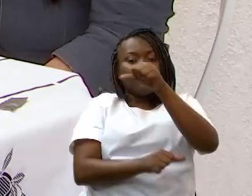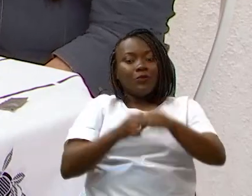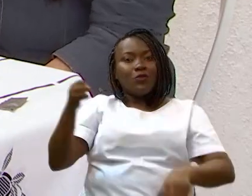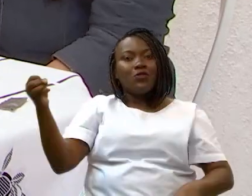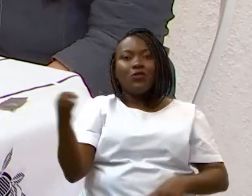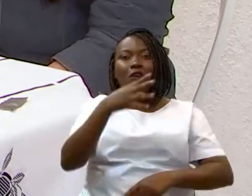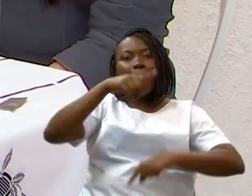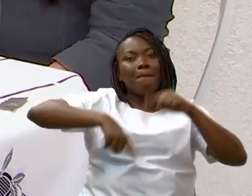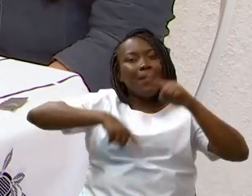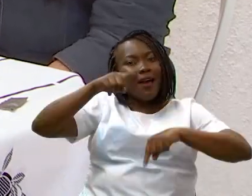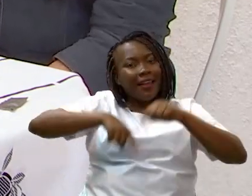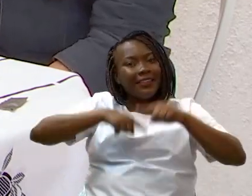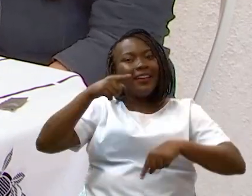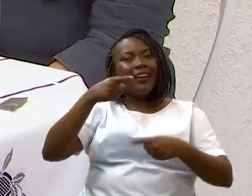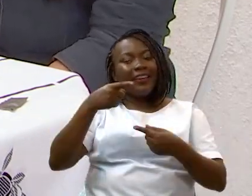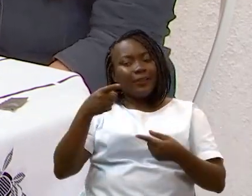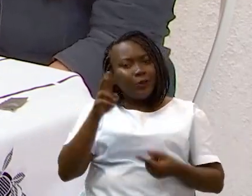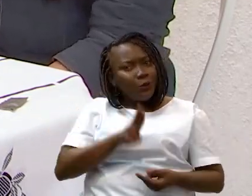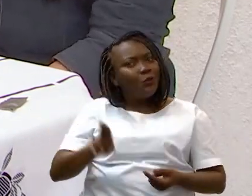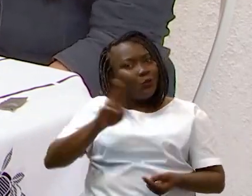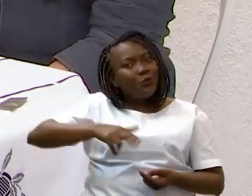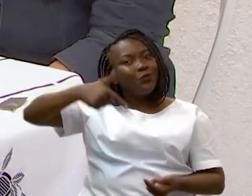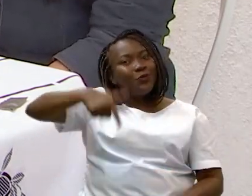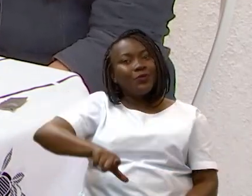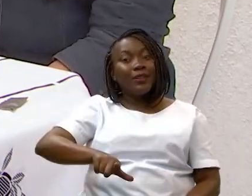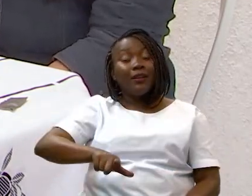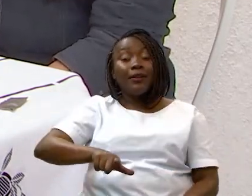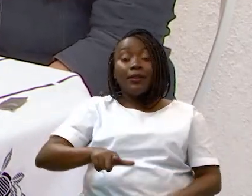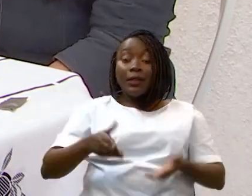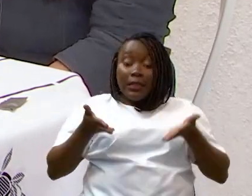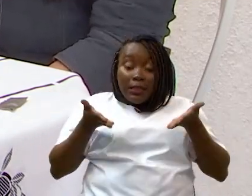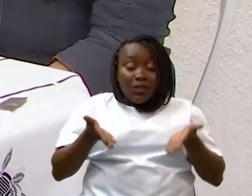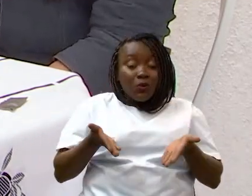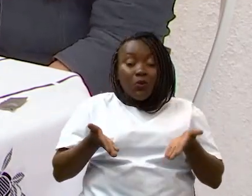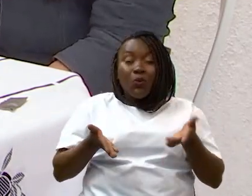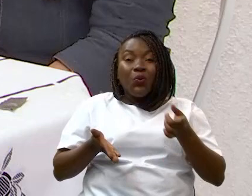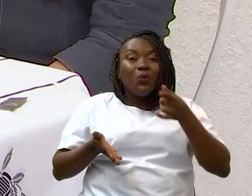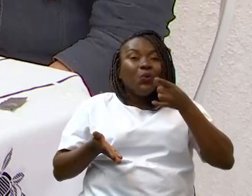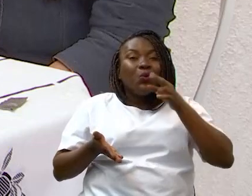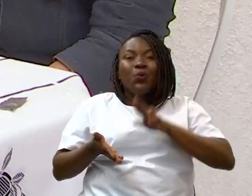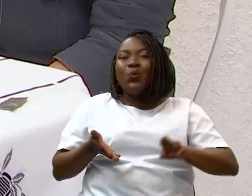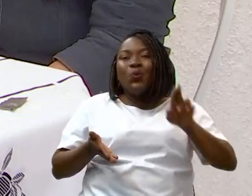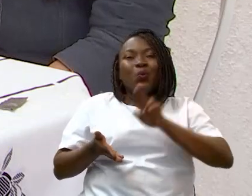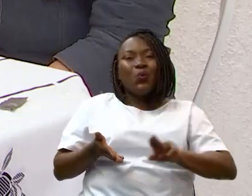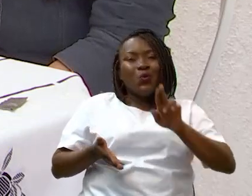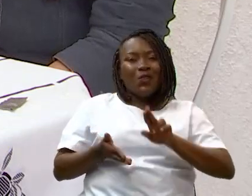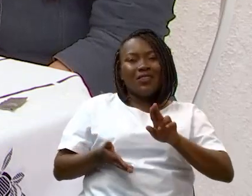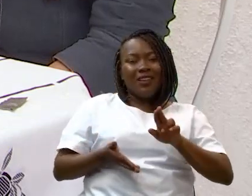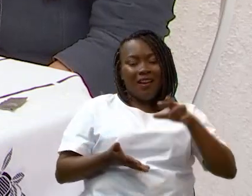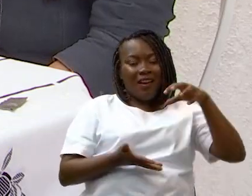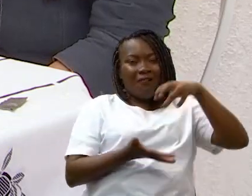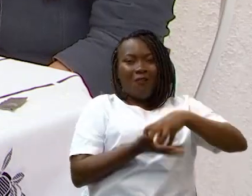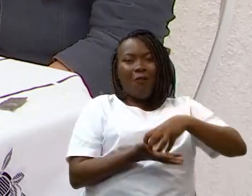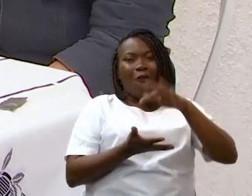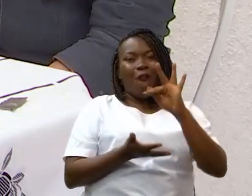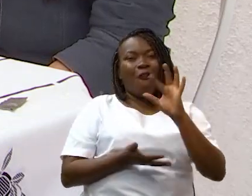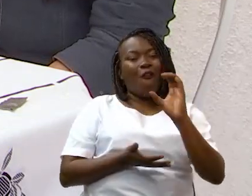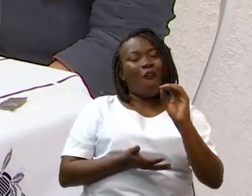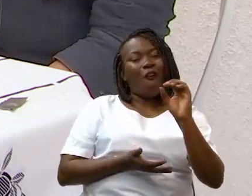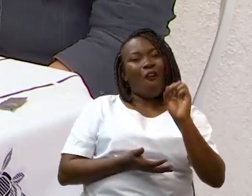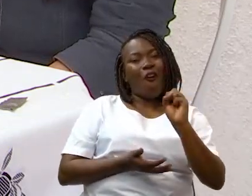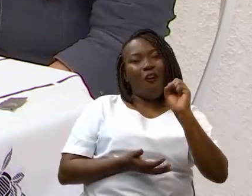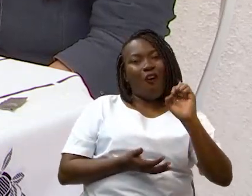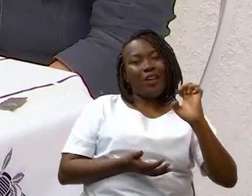e reutilizar. Com isso, ele não usa fonte fóssil, que é de onde vem a